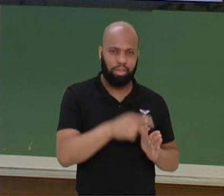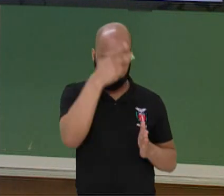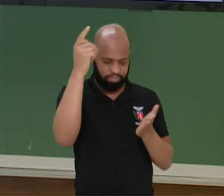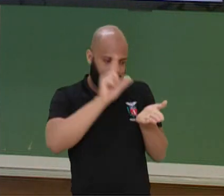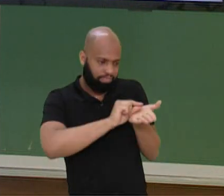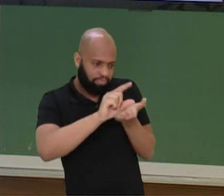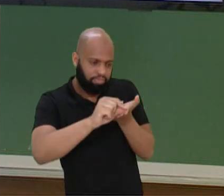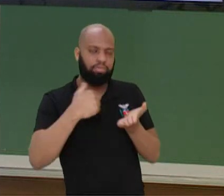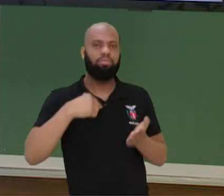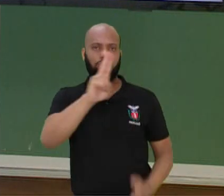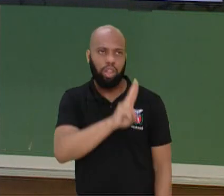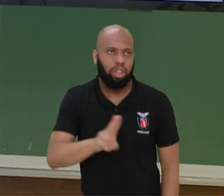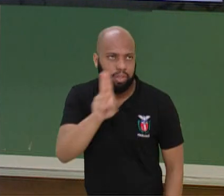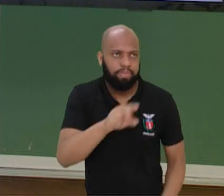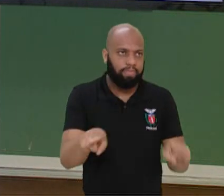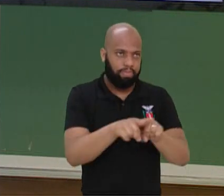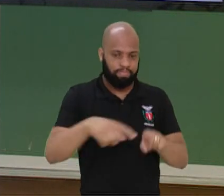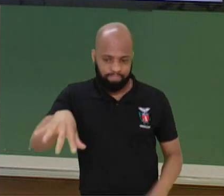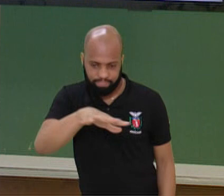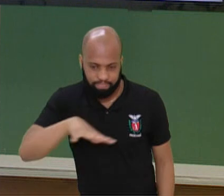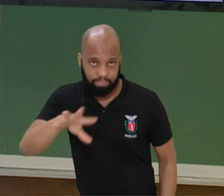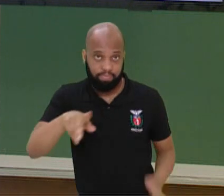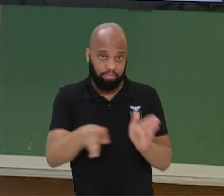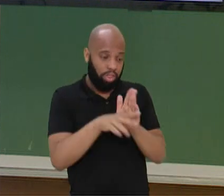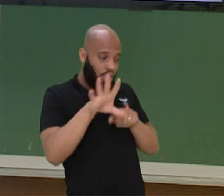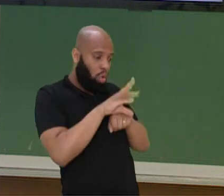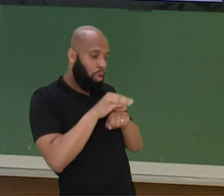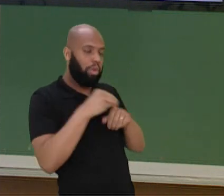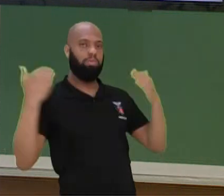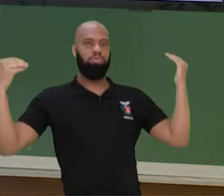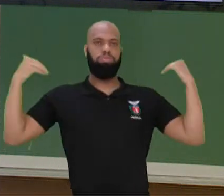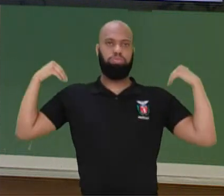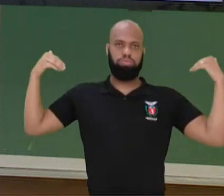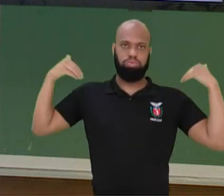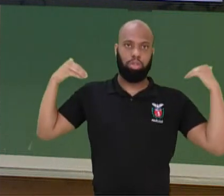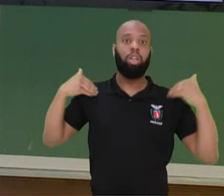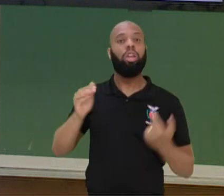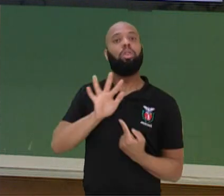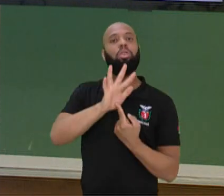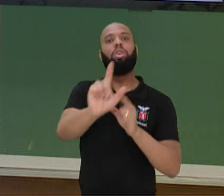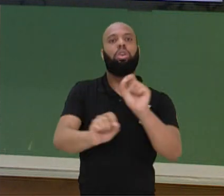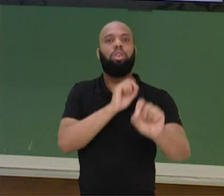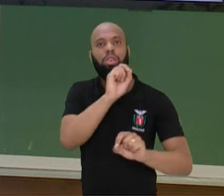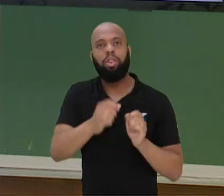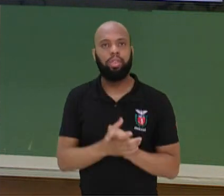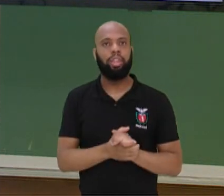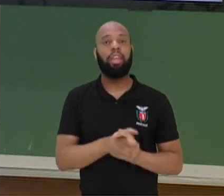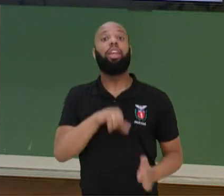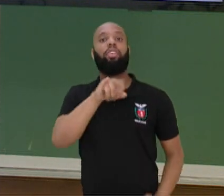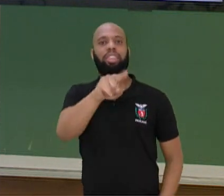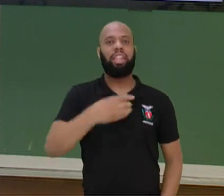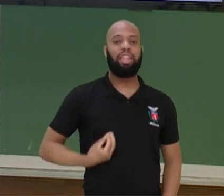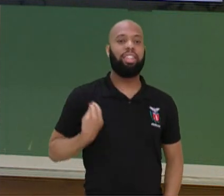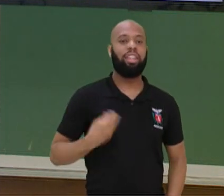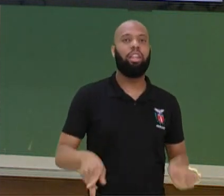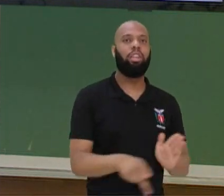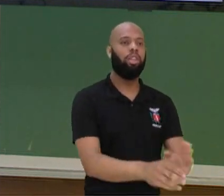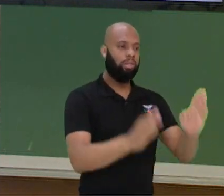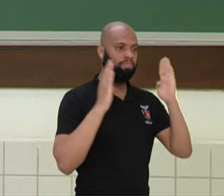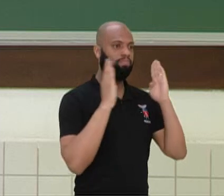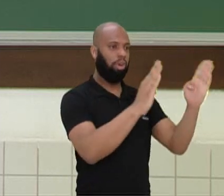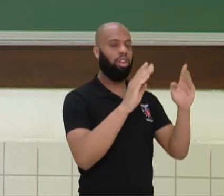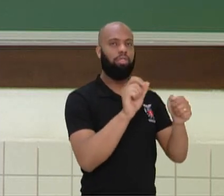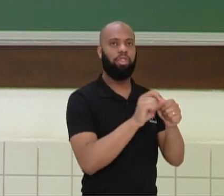uma das grandes fontes utilizadas nesse ramo do conhecimento na área de educação física, eles apontam que quando você está na fase concêntrica